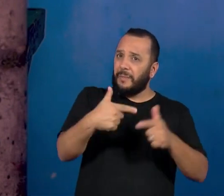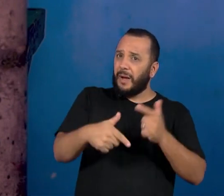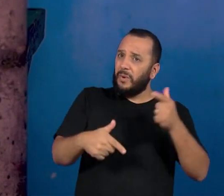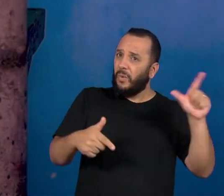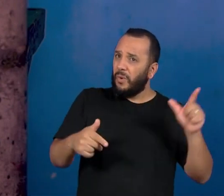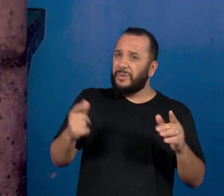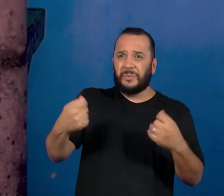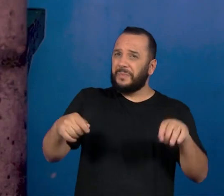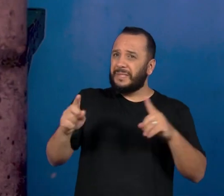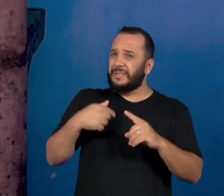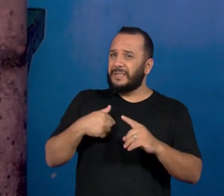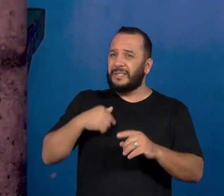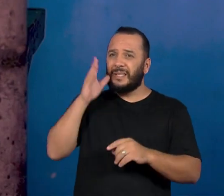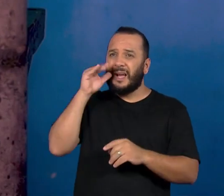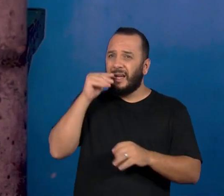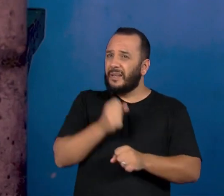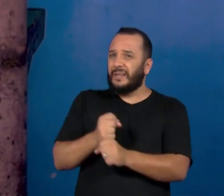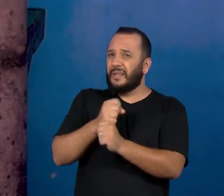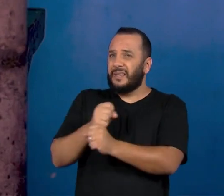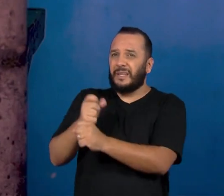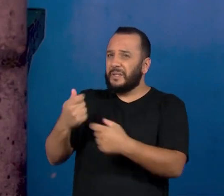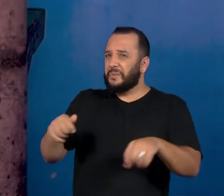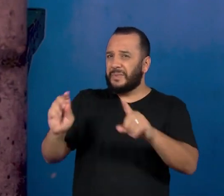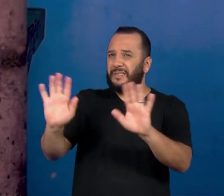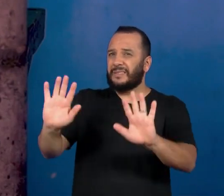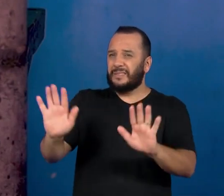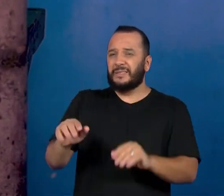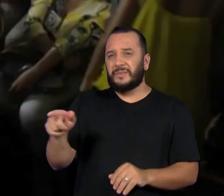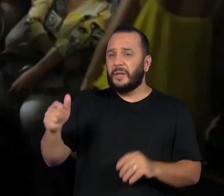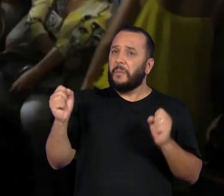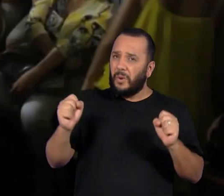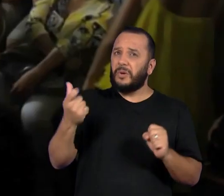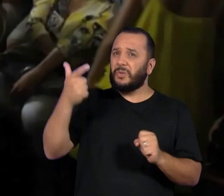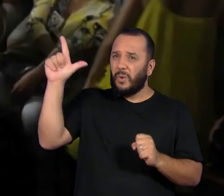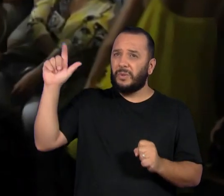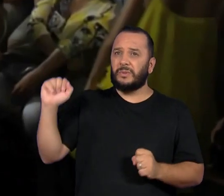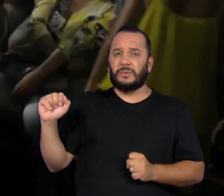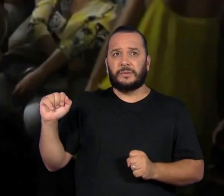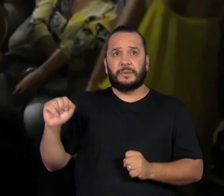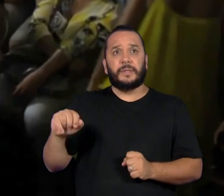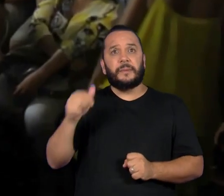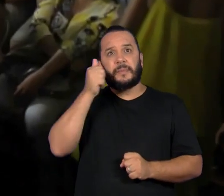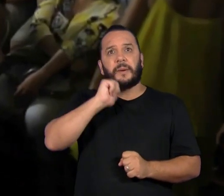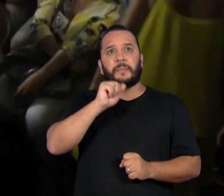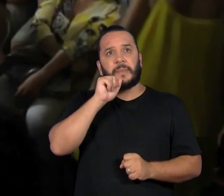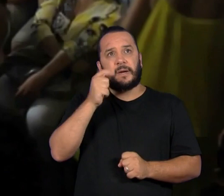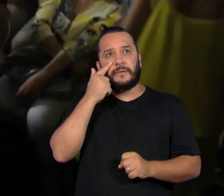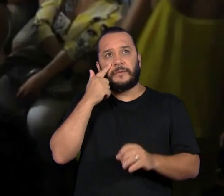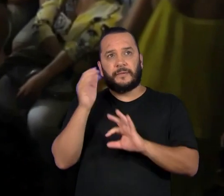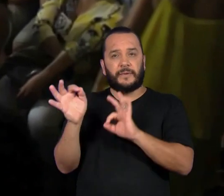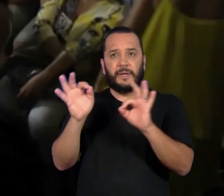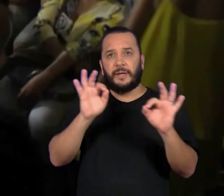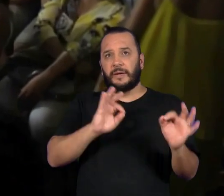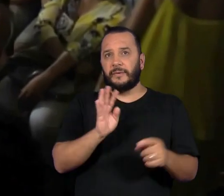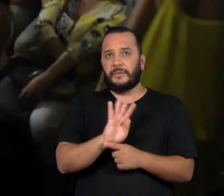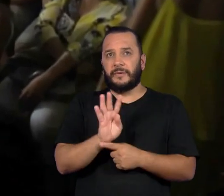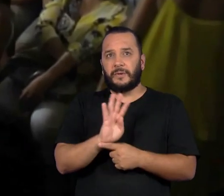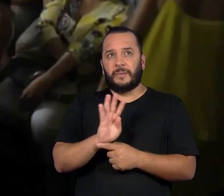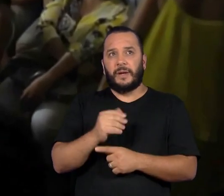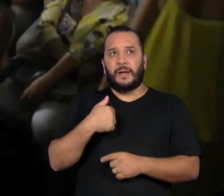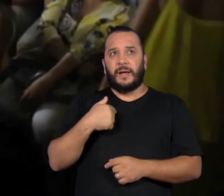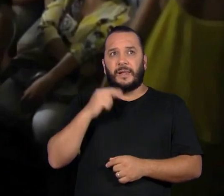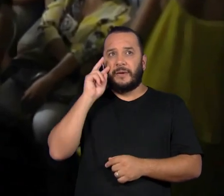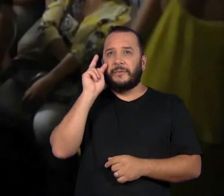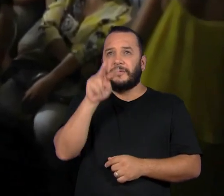não precisa mais ser esse tipo de trabalho que a senhora precisa executar. A minha mãe, ela viu o filme e quando ela viu,